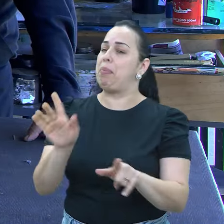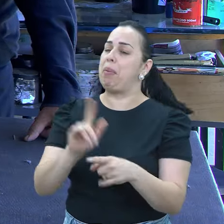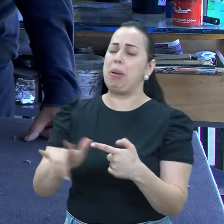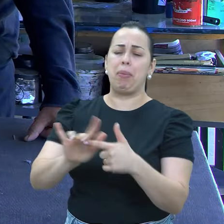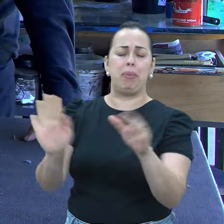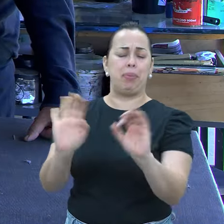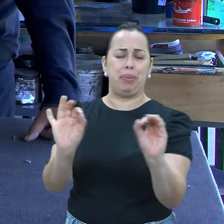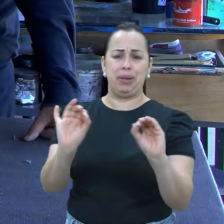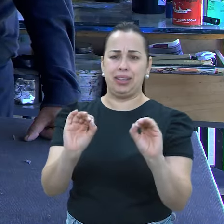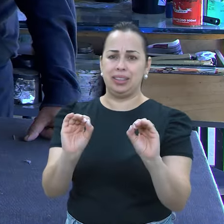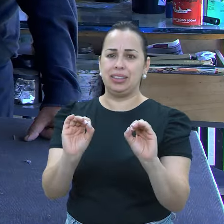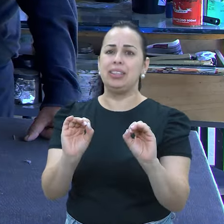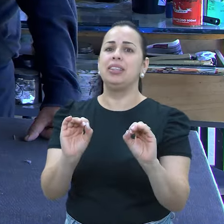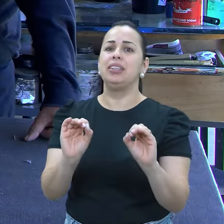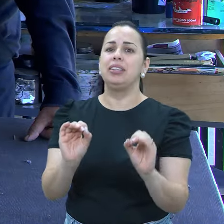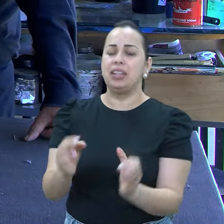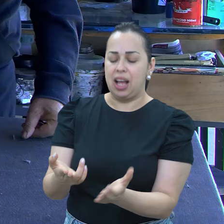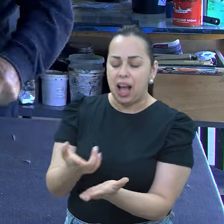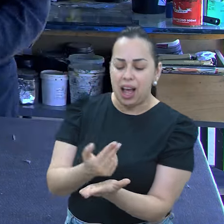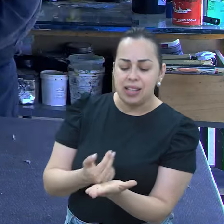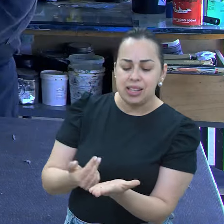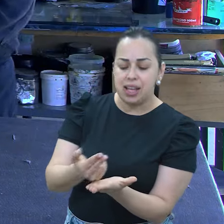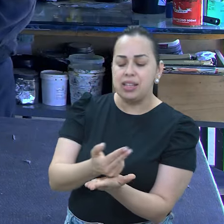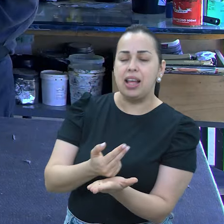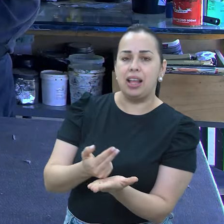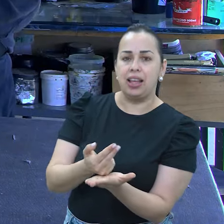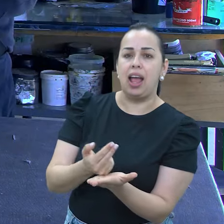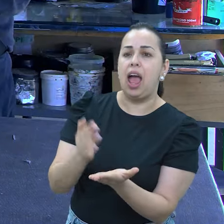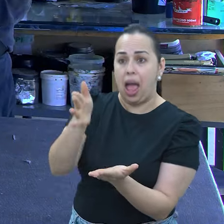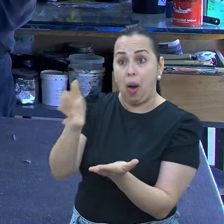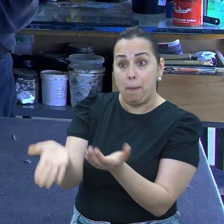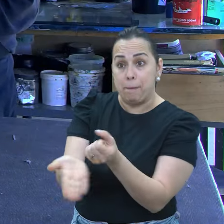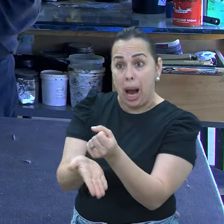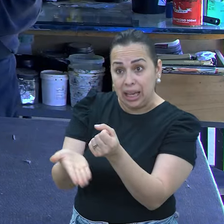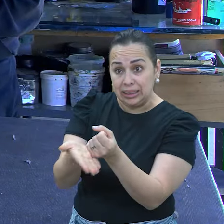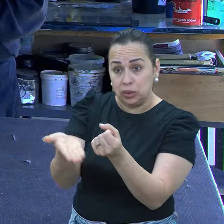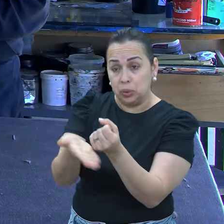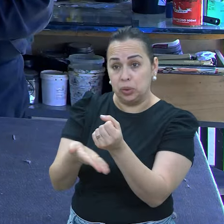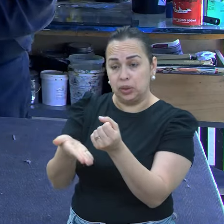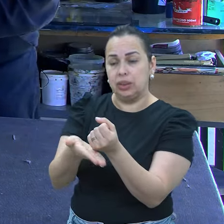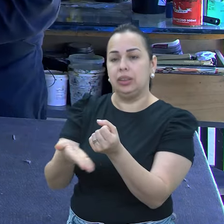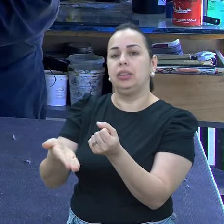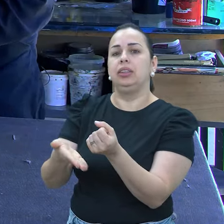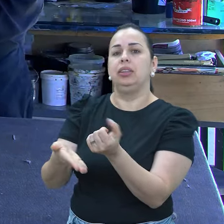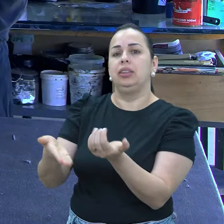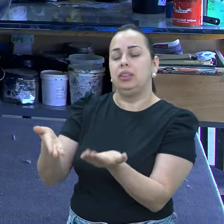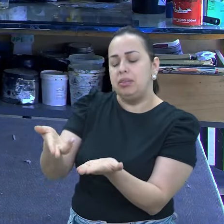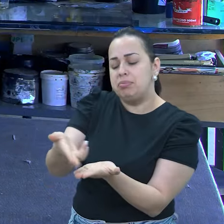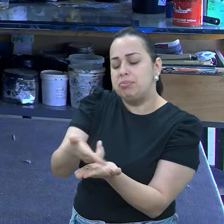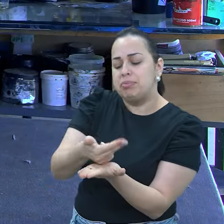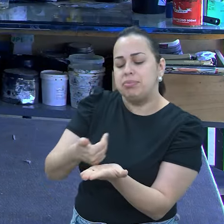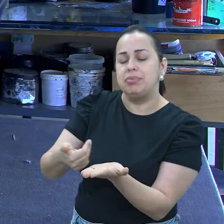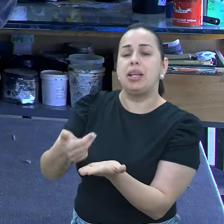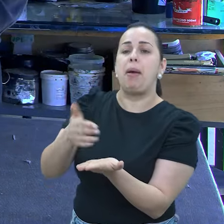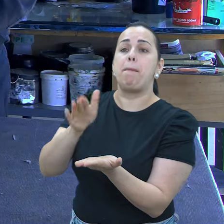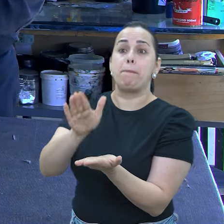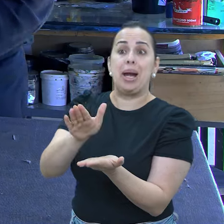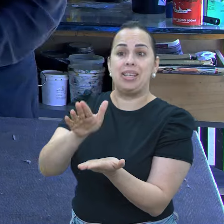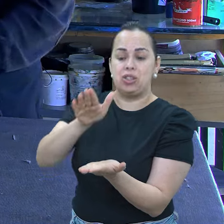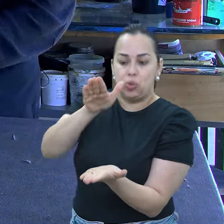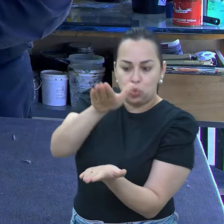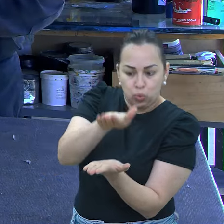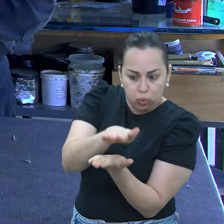problema, porque embora o desenho seja a base de qualquer coisa em termos de arte, Sim. mas